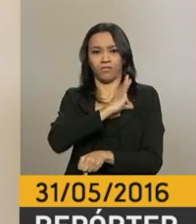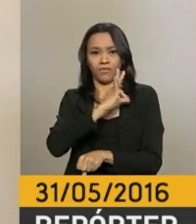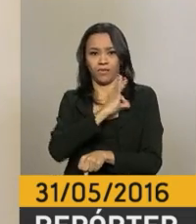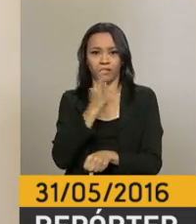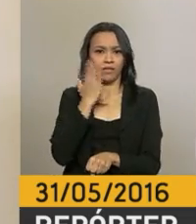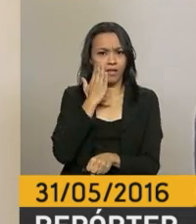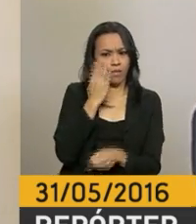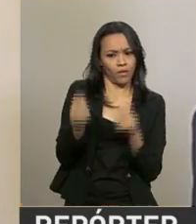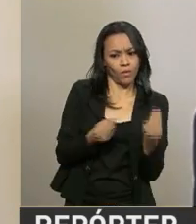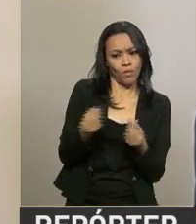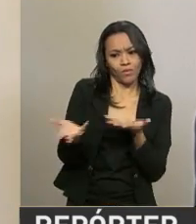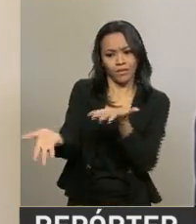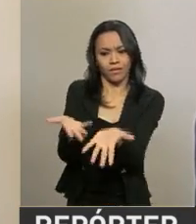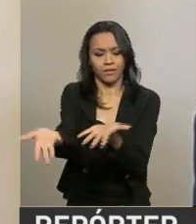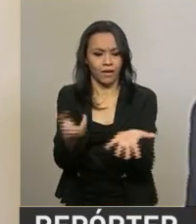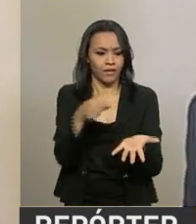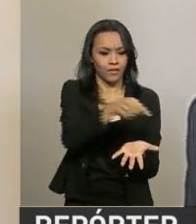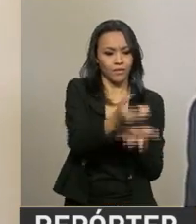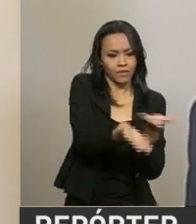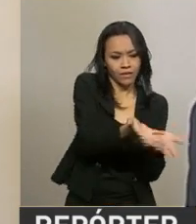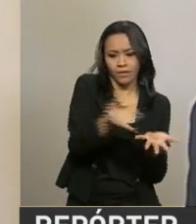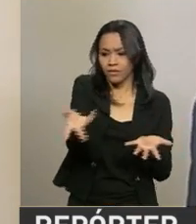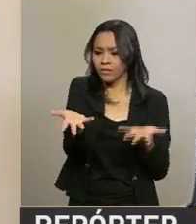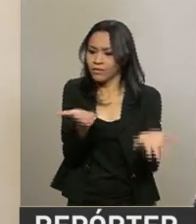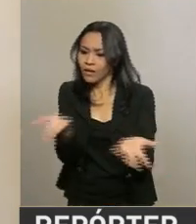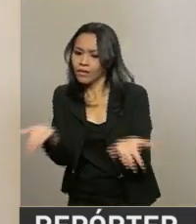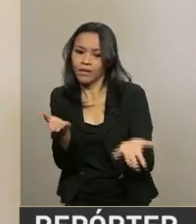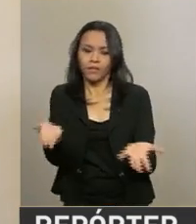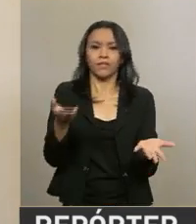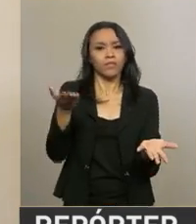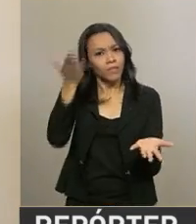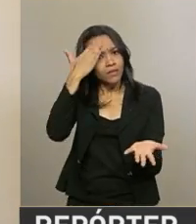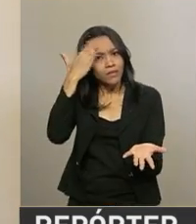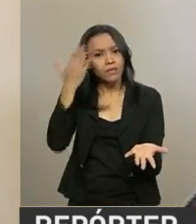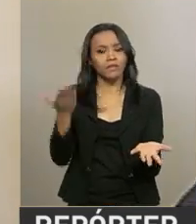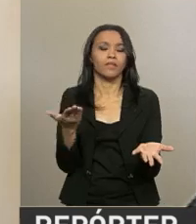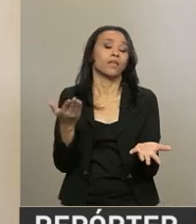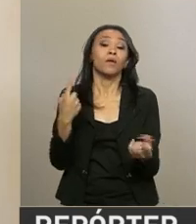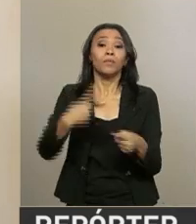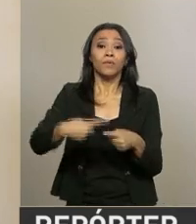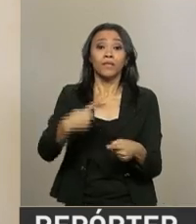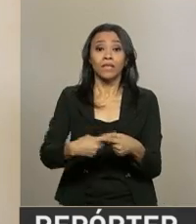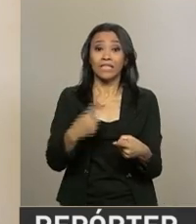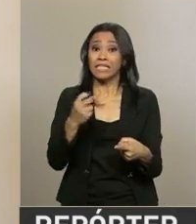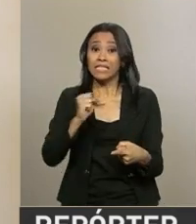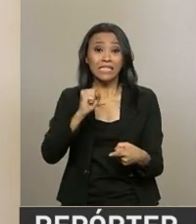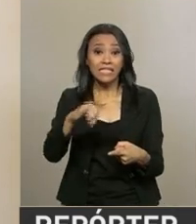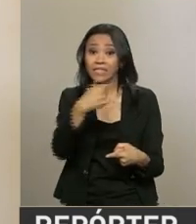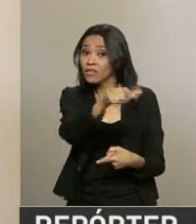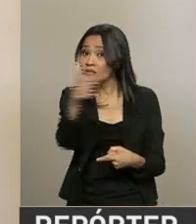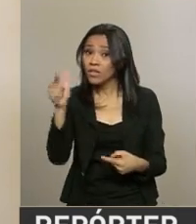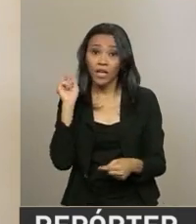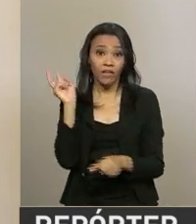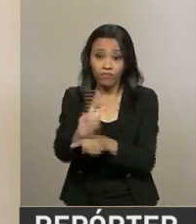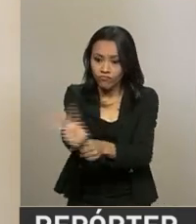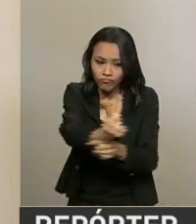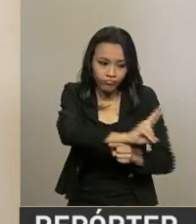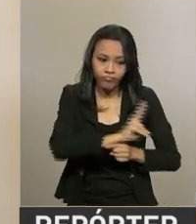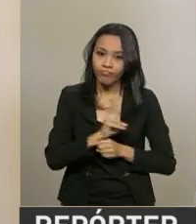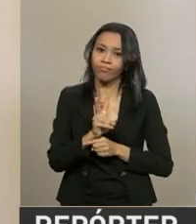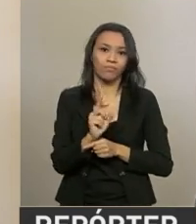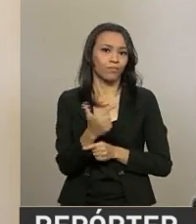dos casos onde há medidas restritivas aos agressores, porque a não fiscalização acaba